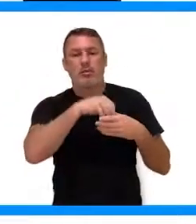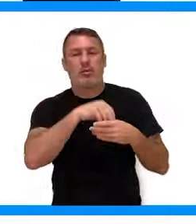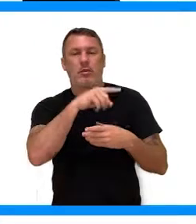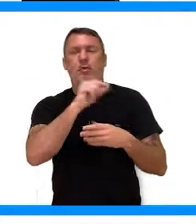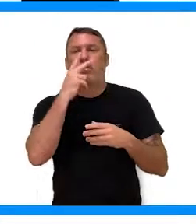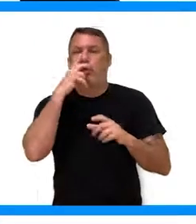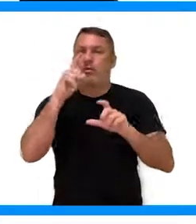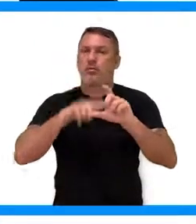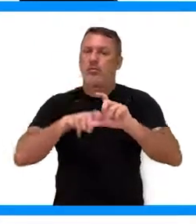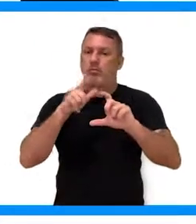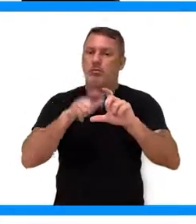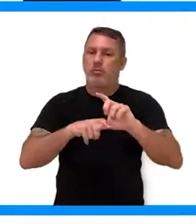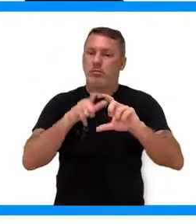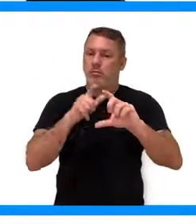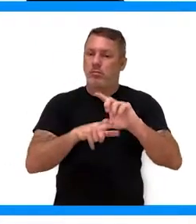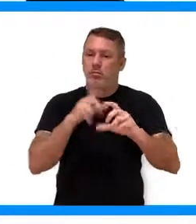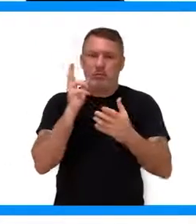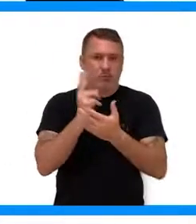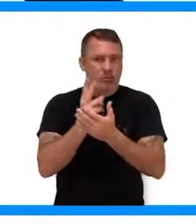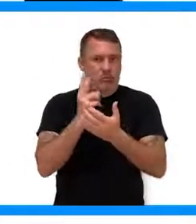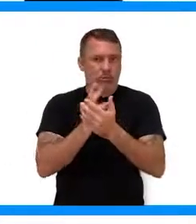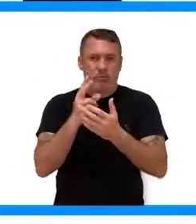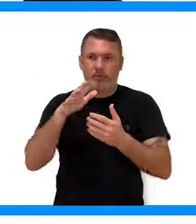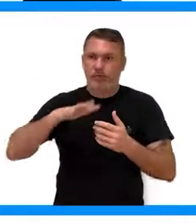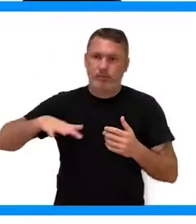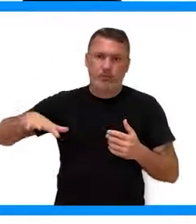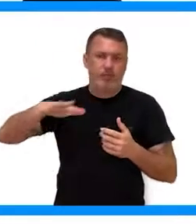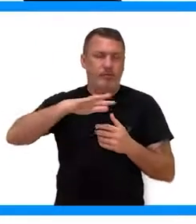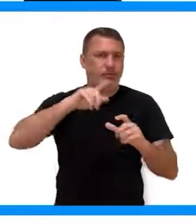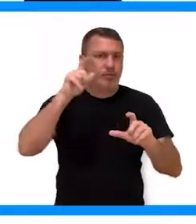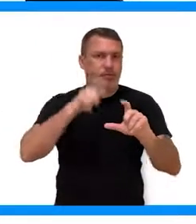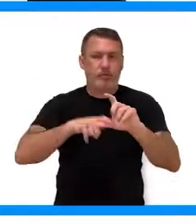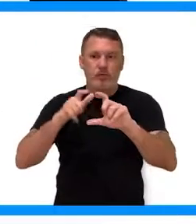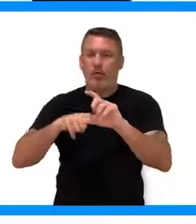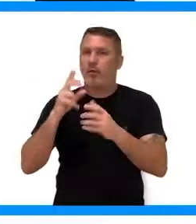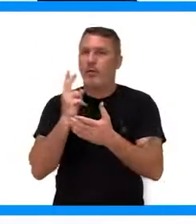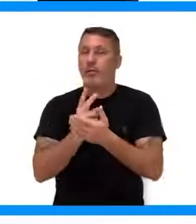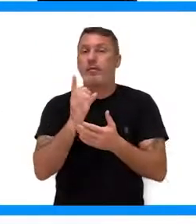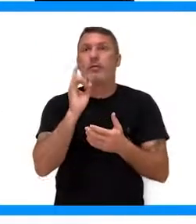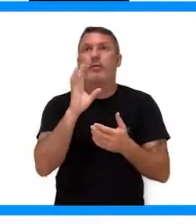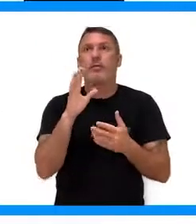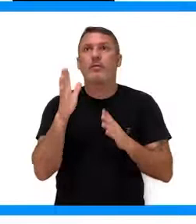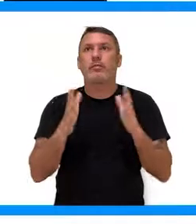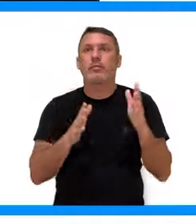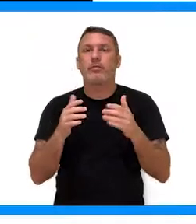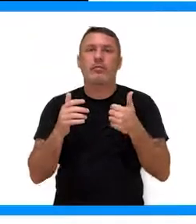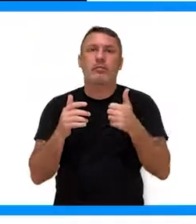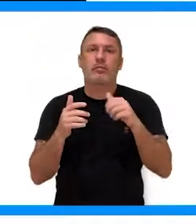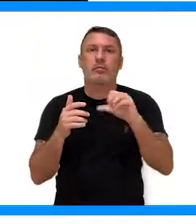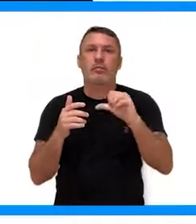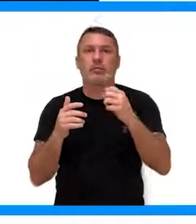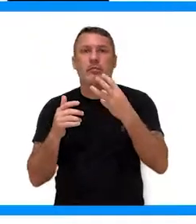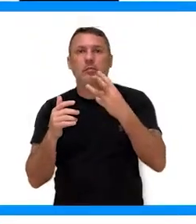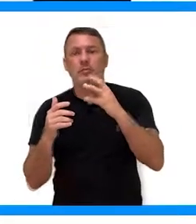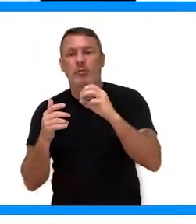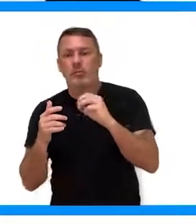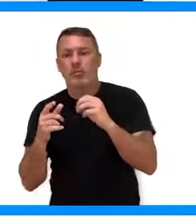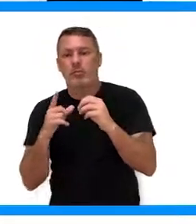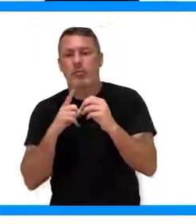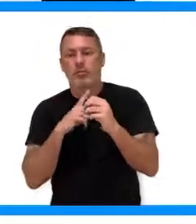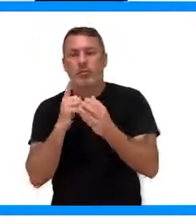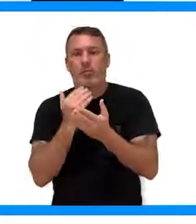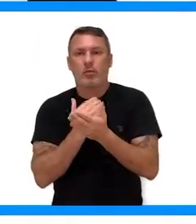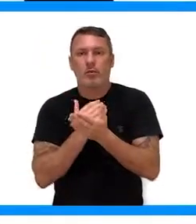justamente esse. A dependência ela estava firmada no campo. Somente no contexto da década de 30, quando nós temos